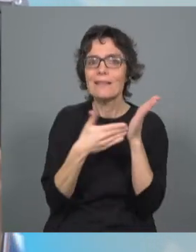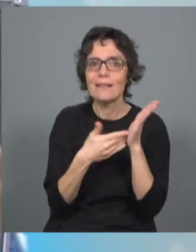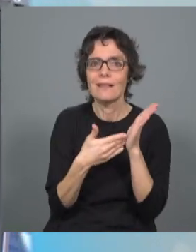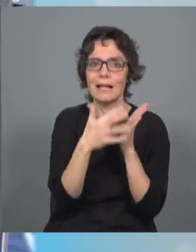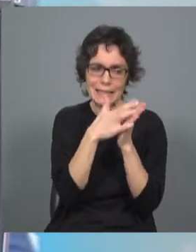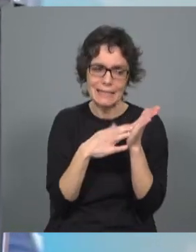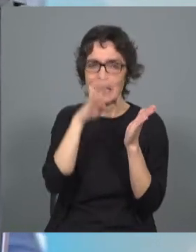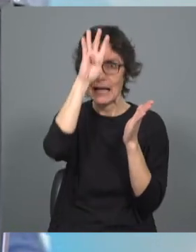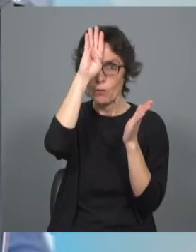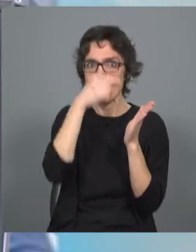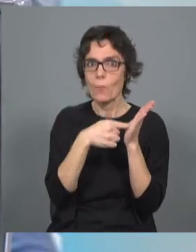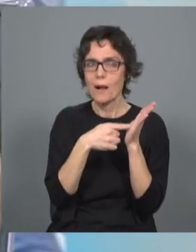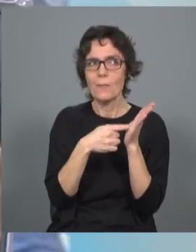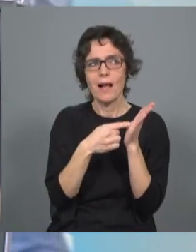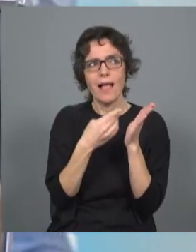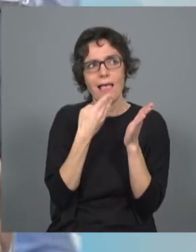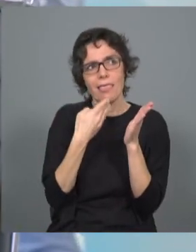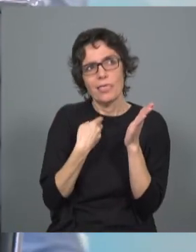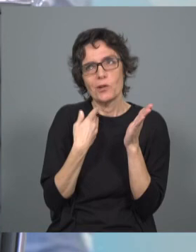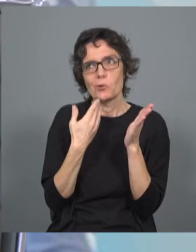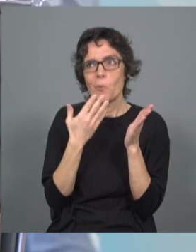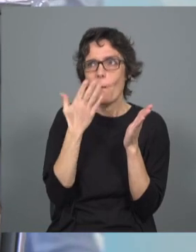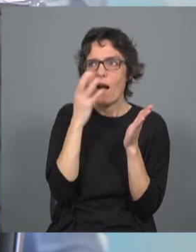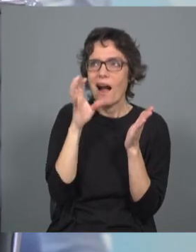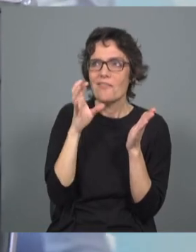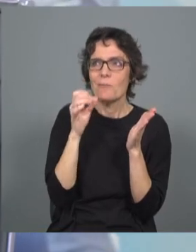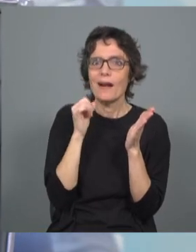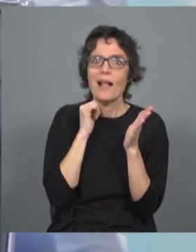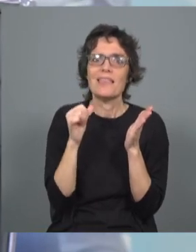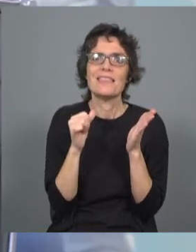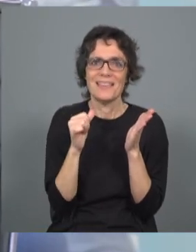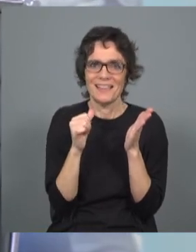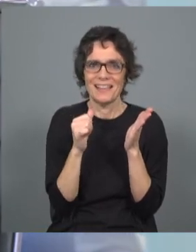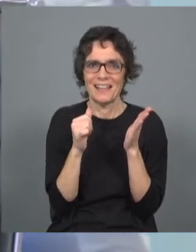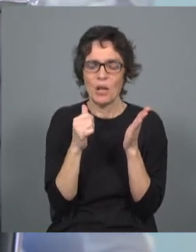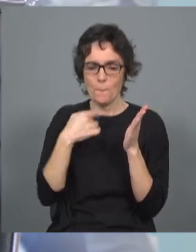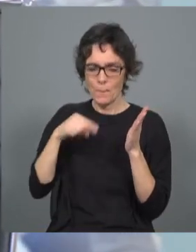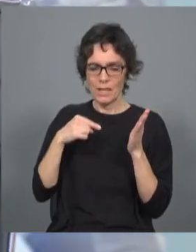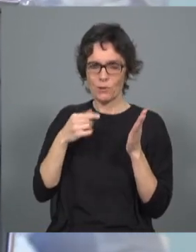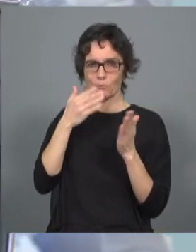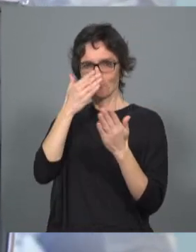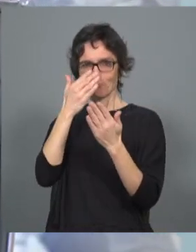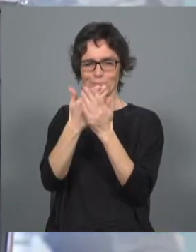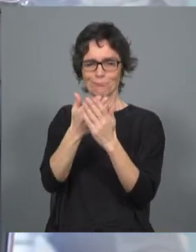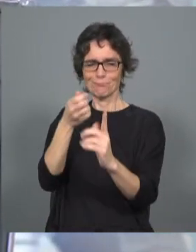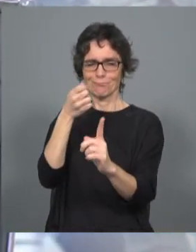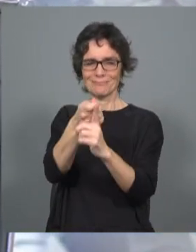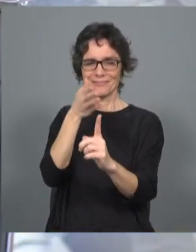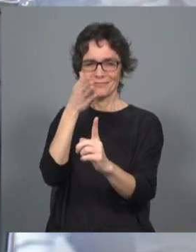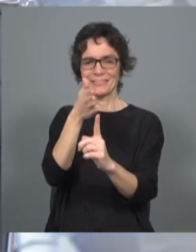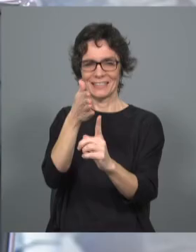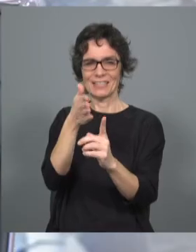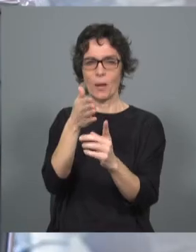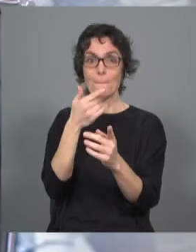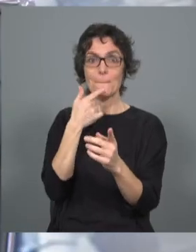digamos, quase a autorização do Papa, da Igreja, para olharmos de frente as fronteiras, e nós somos uma fronteira